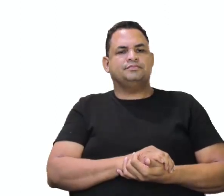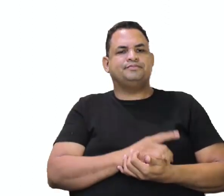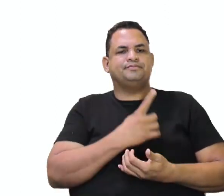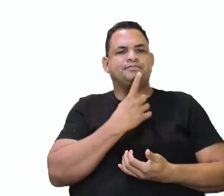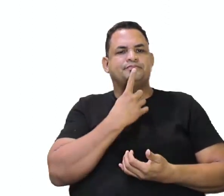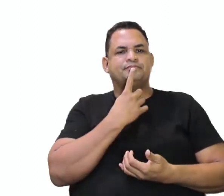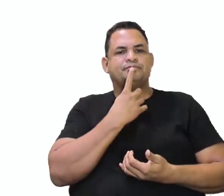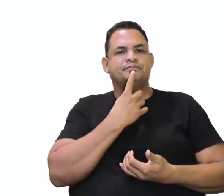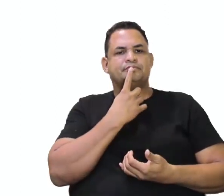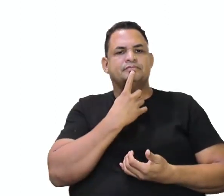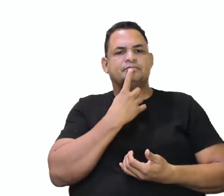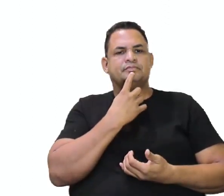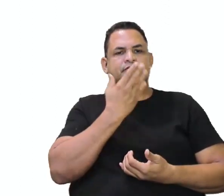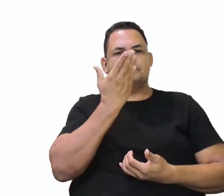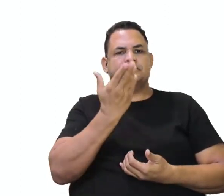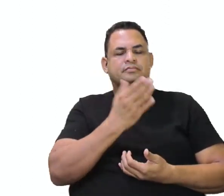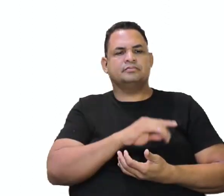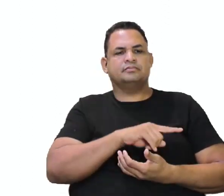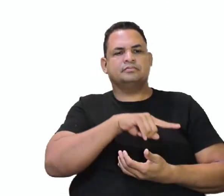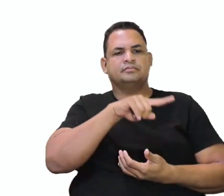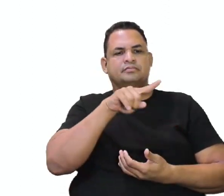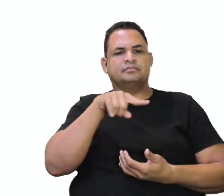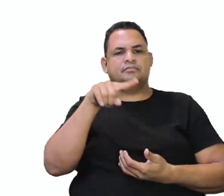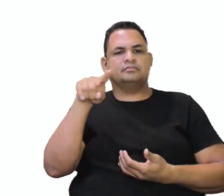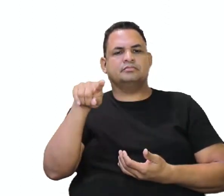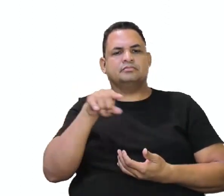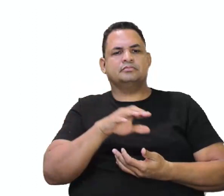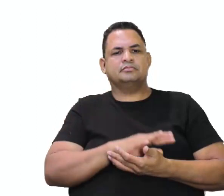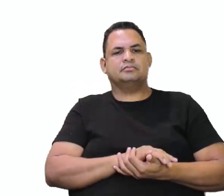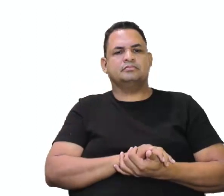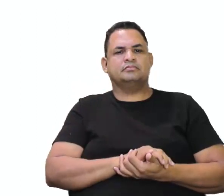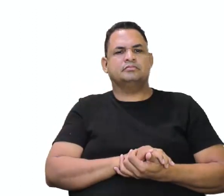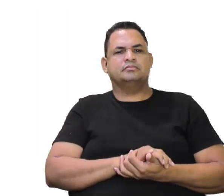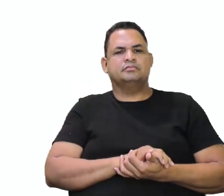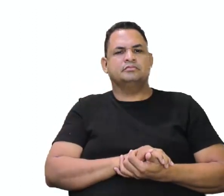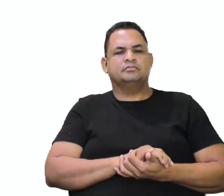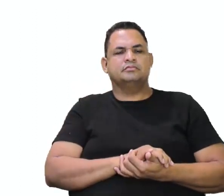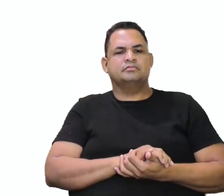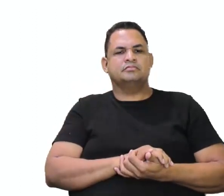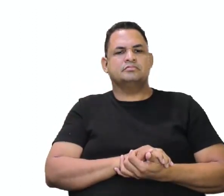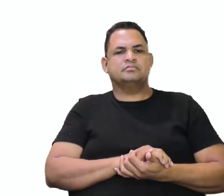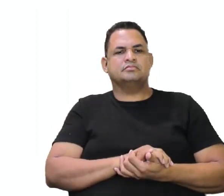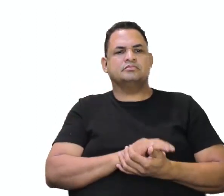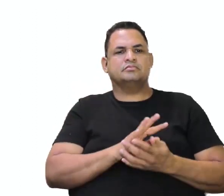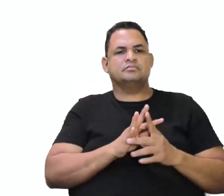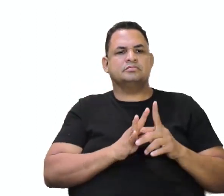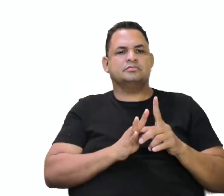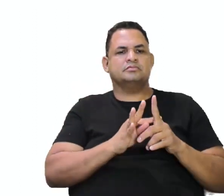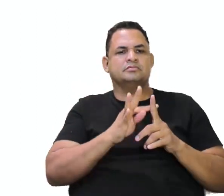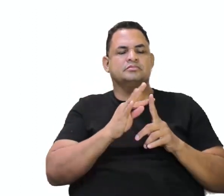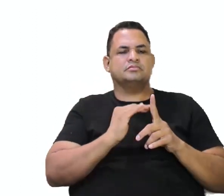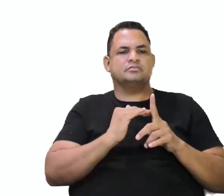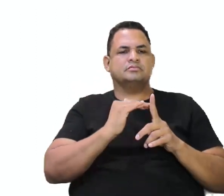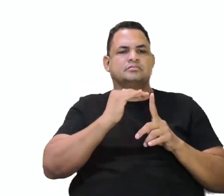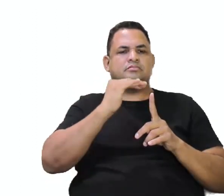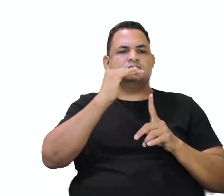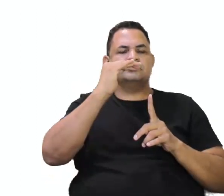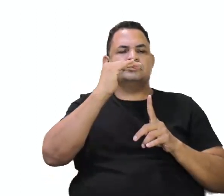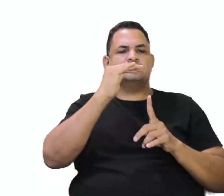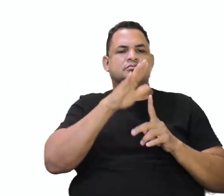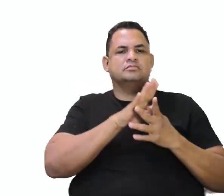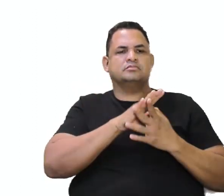vermelha. Nessa faixa vermelha, eu tenho o indicativo da elevação da temperatura